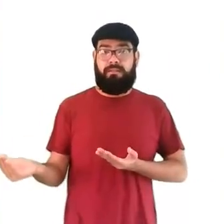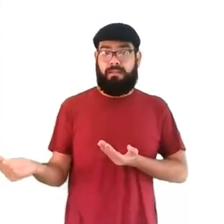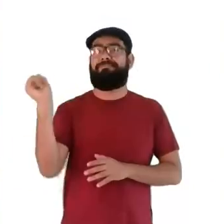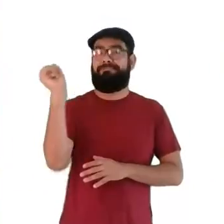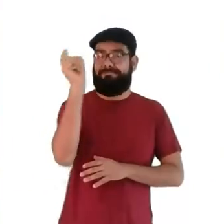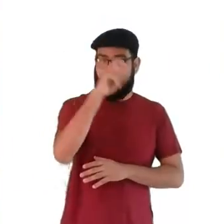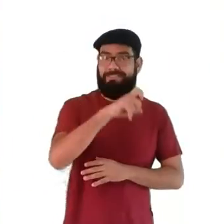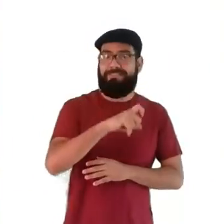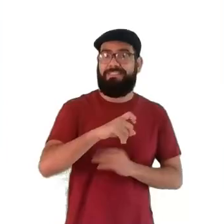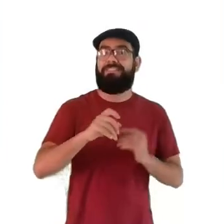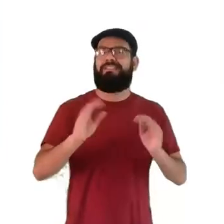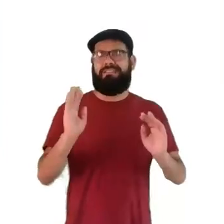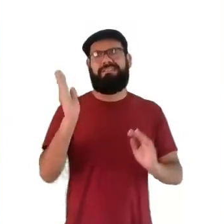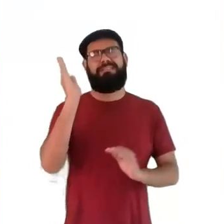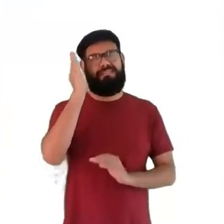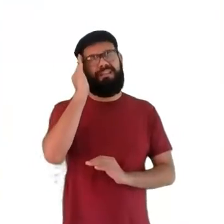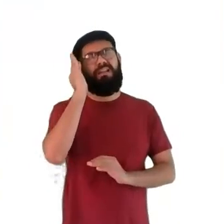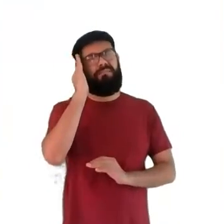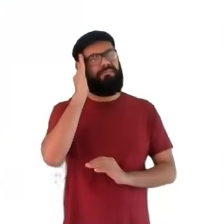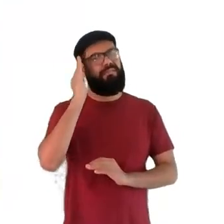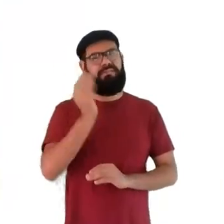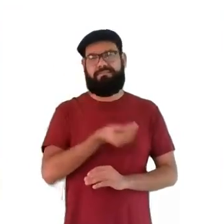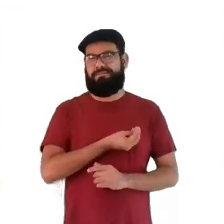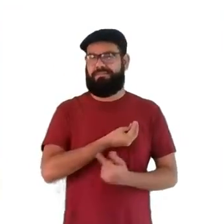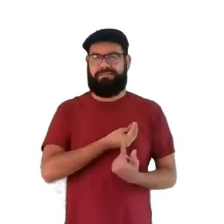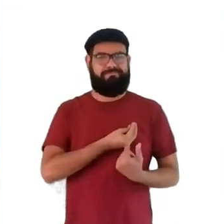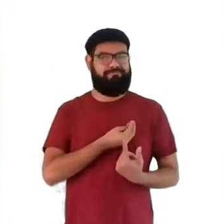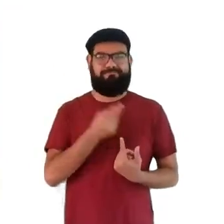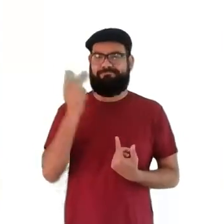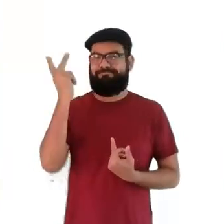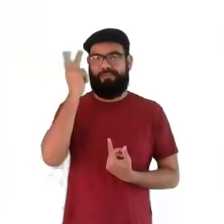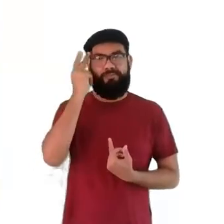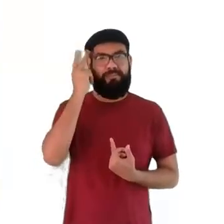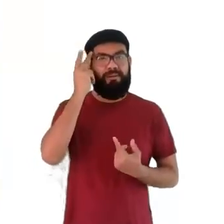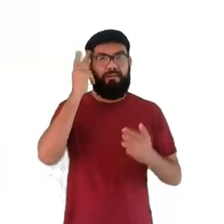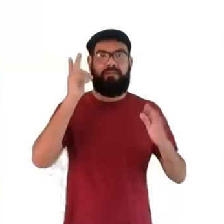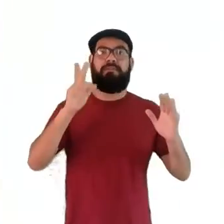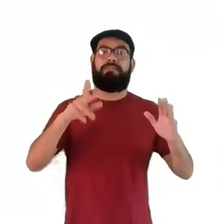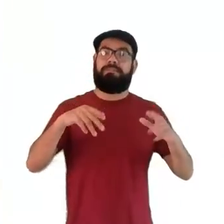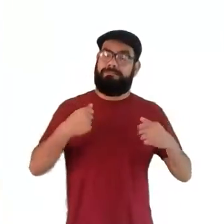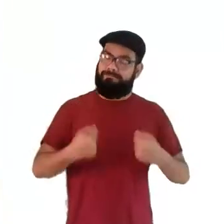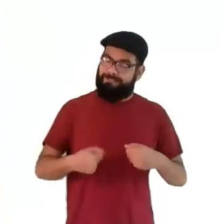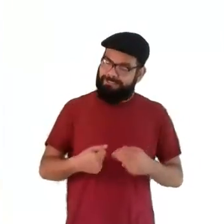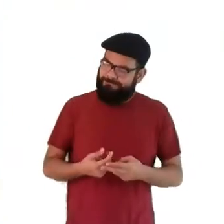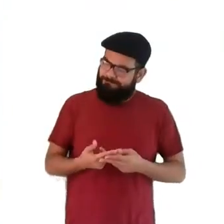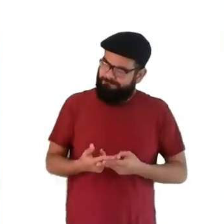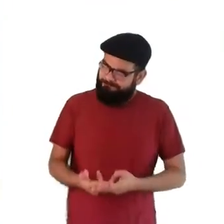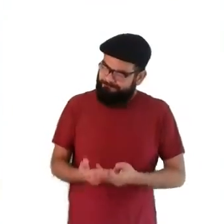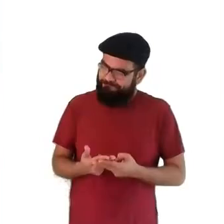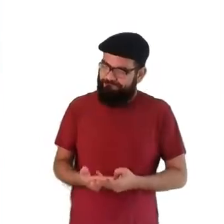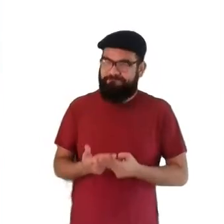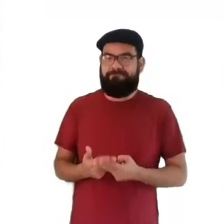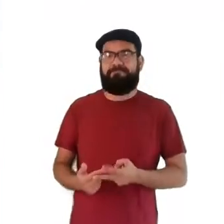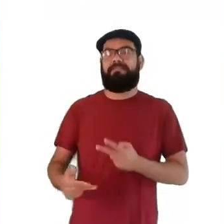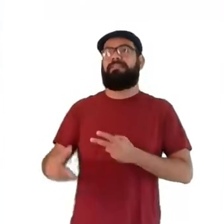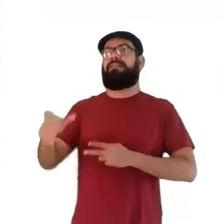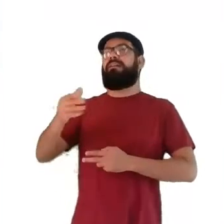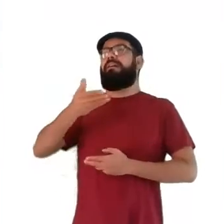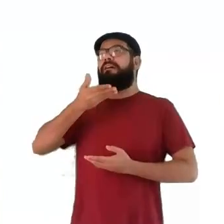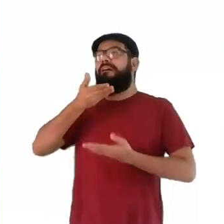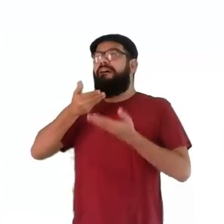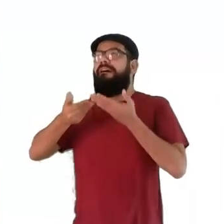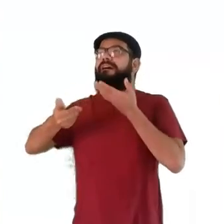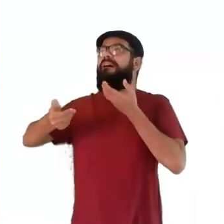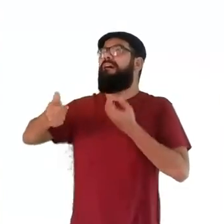sabe que faz parte da nossa vida, né? É um período onde nós temos que utilizar todos os aprendizados possíveis